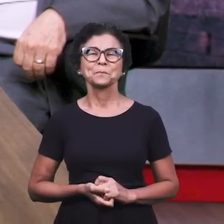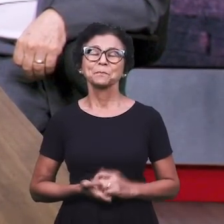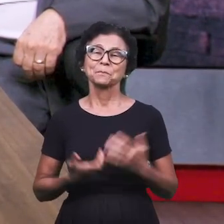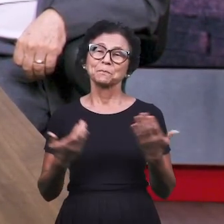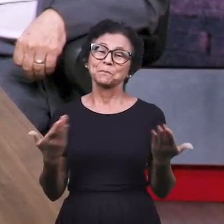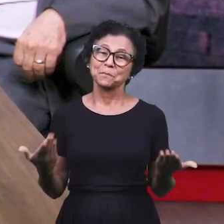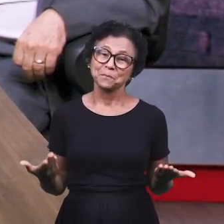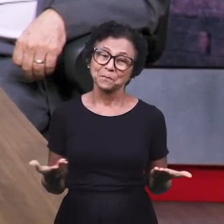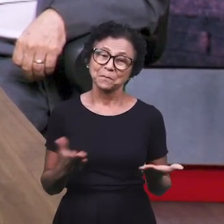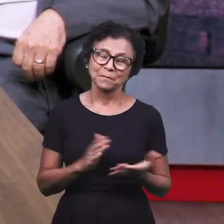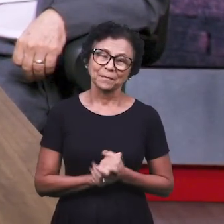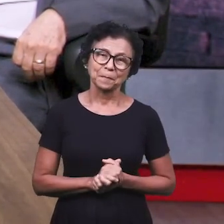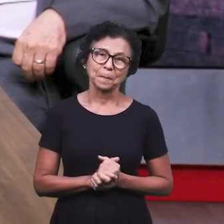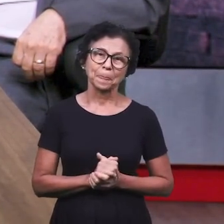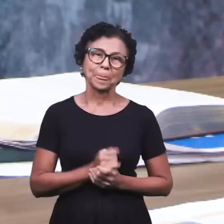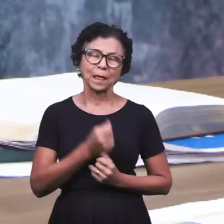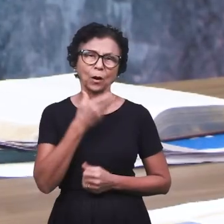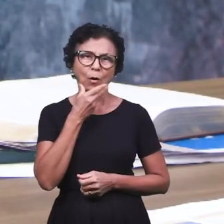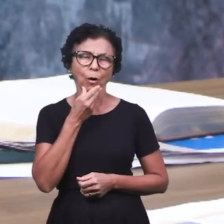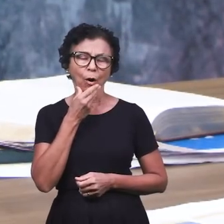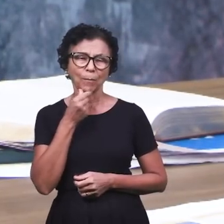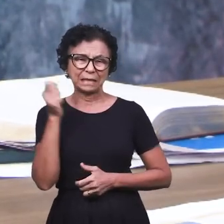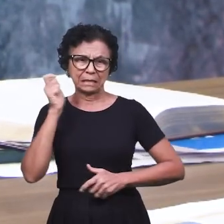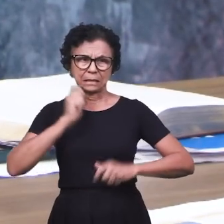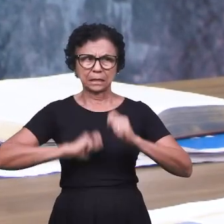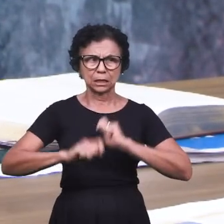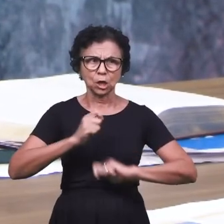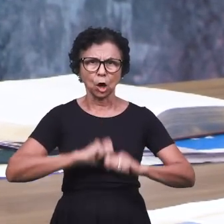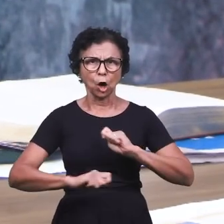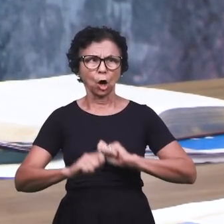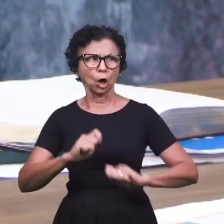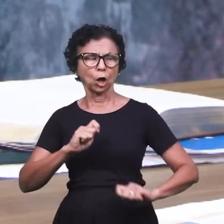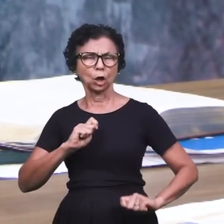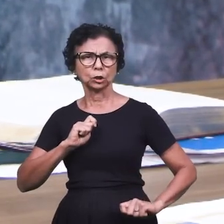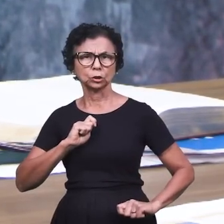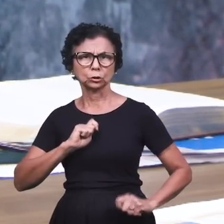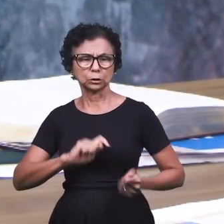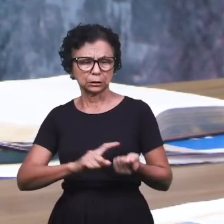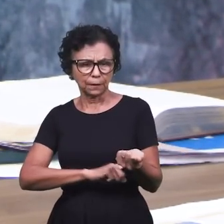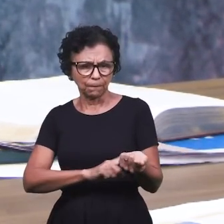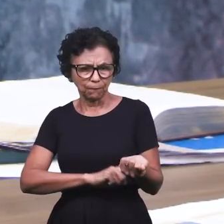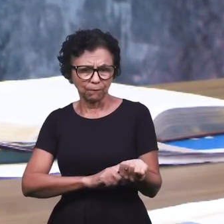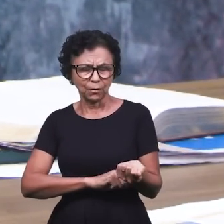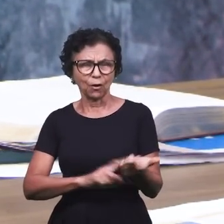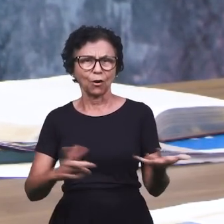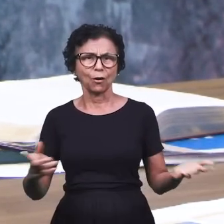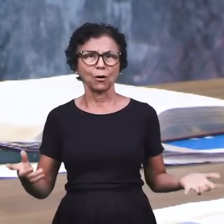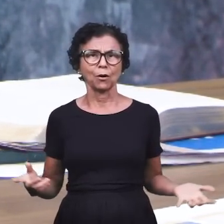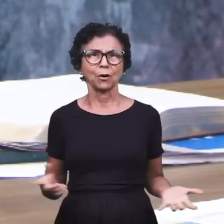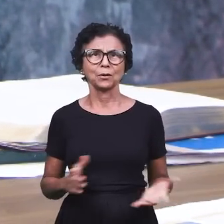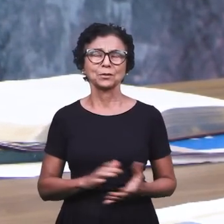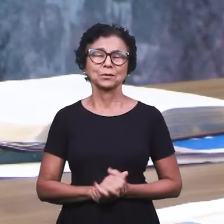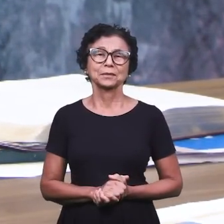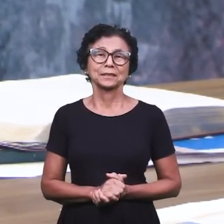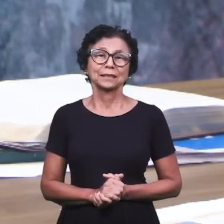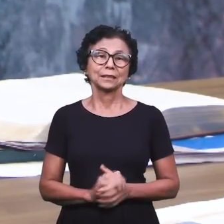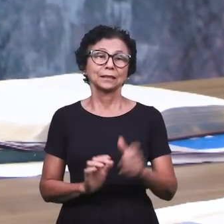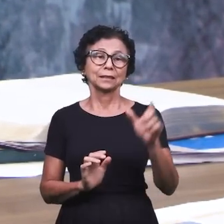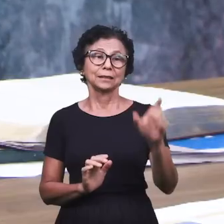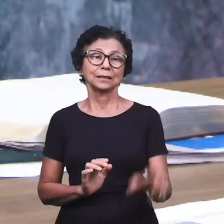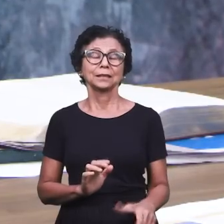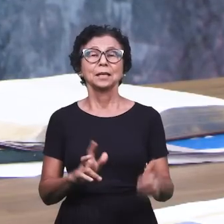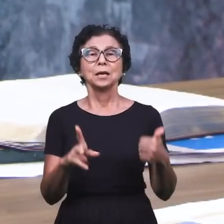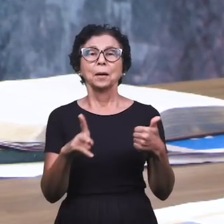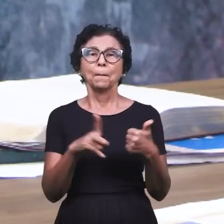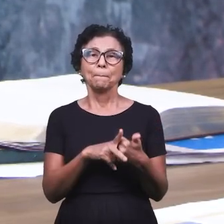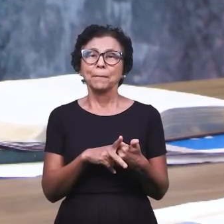conclusões. Era um homem muito precipitado, afoito, né? E você vê aquele homem depois cheio do Espírito Santo escrevendo em uma de